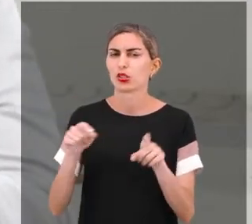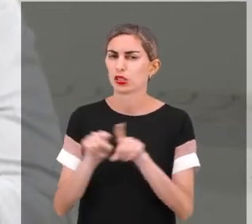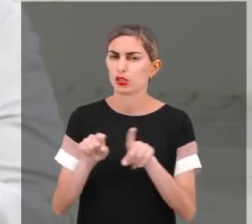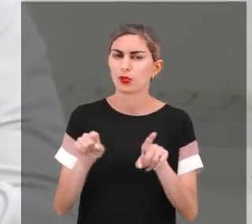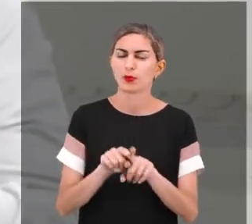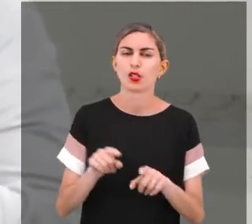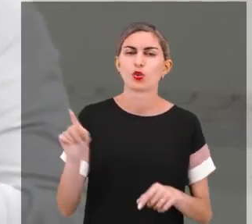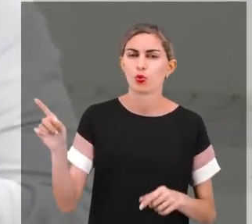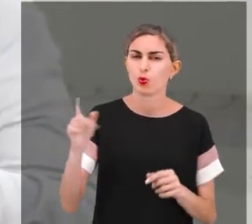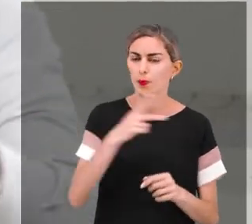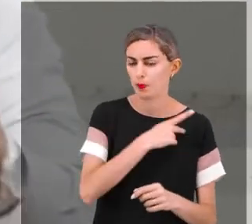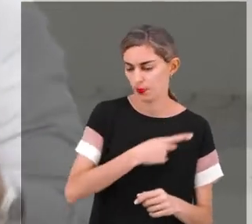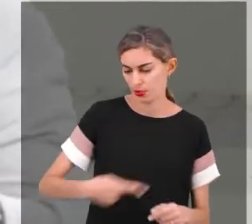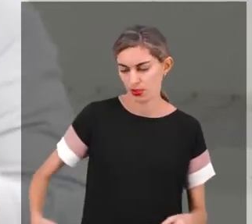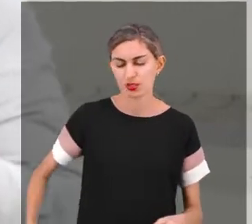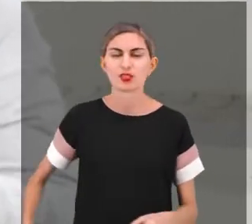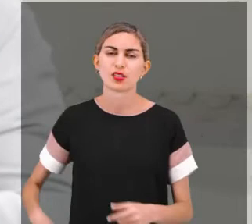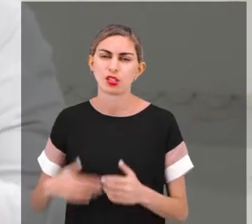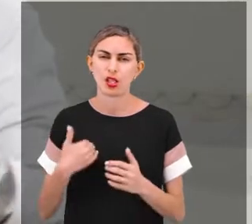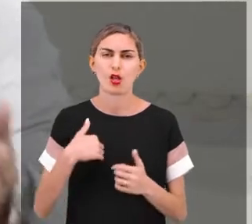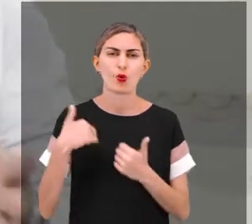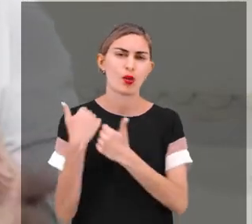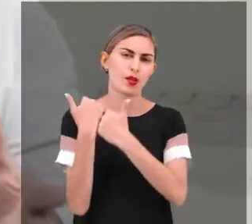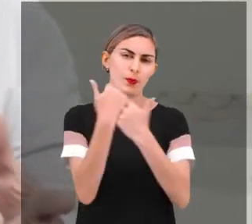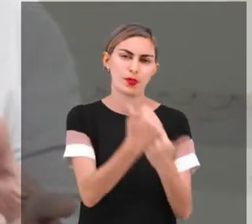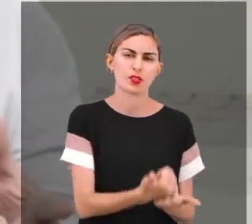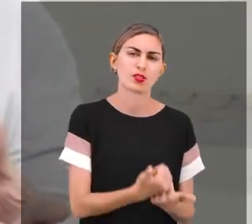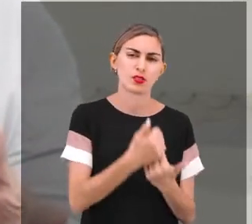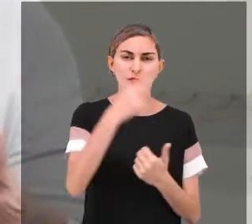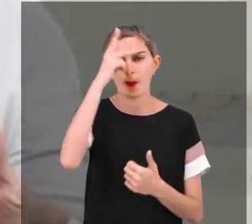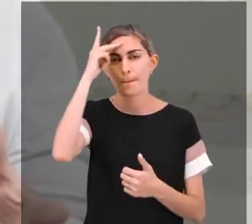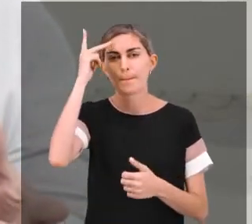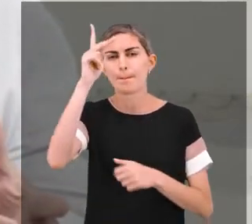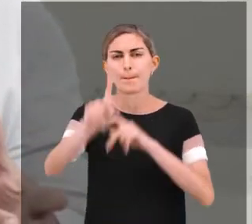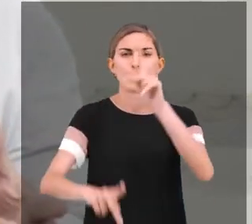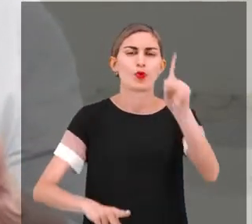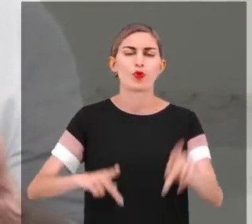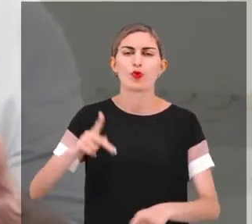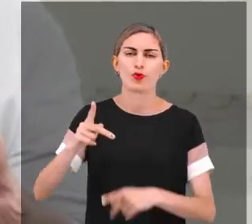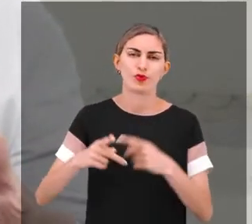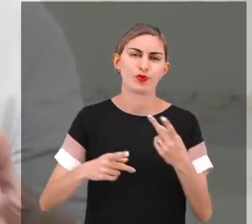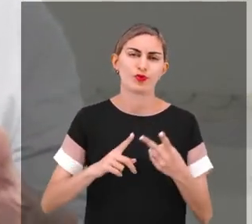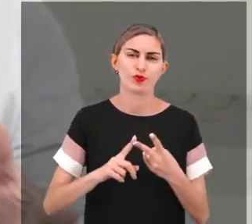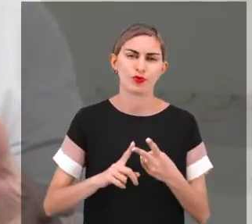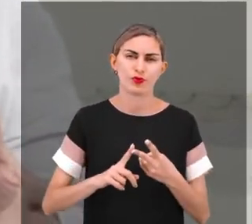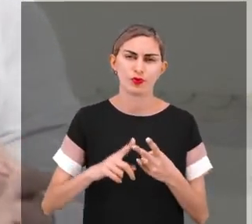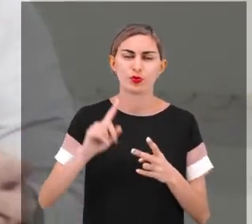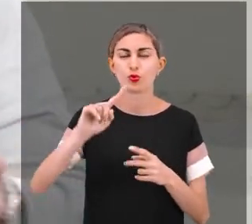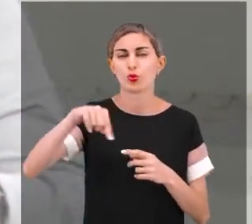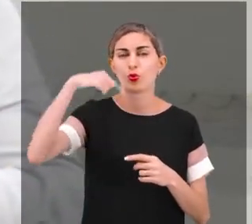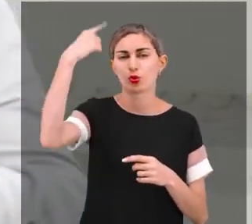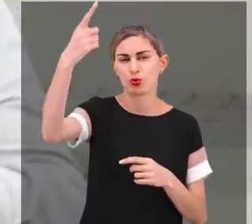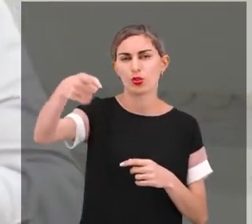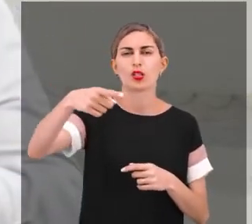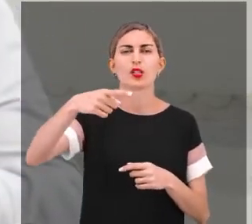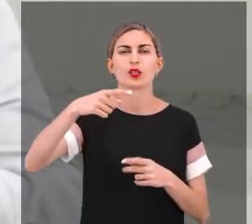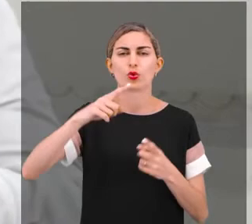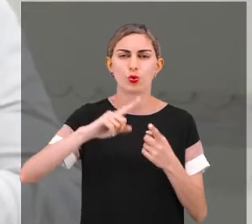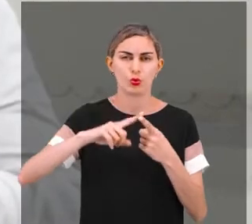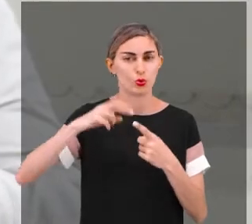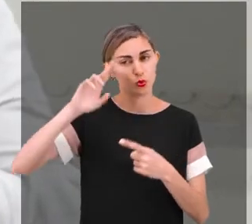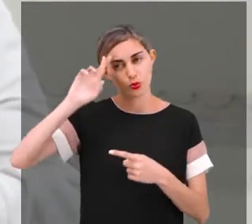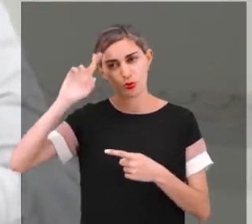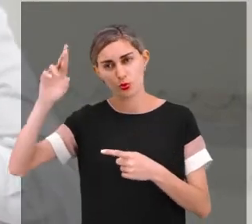1, e o presidente, a princípio, é o representante do empregador. No ano seguinte, no